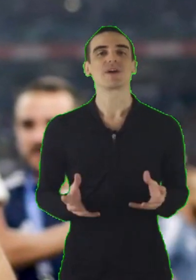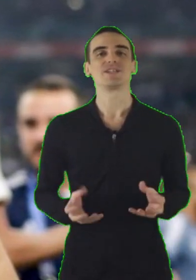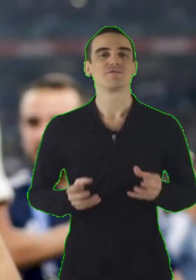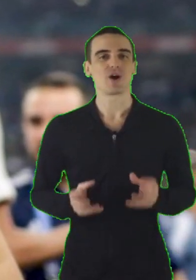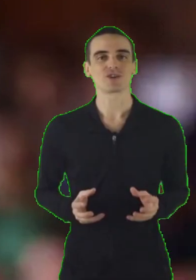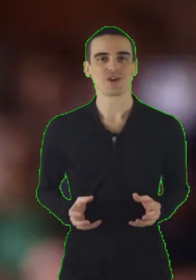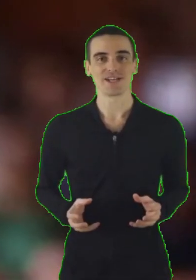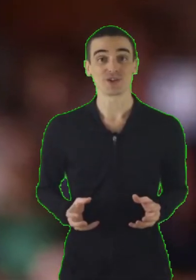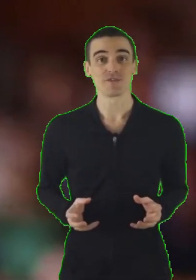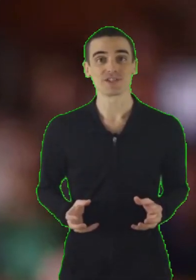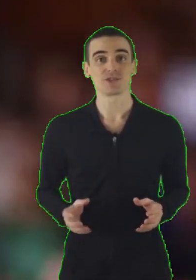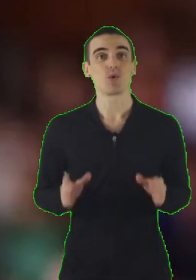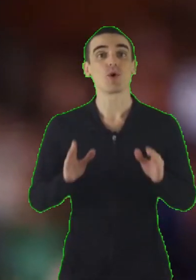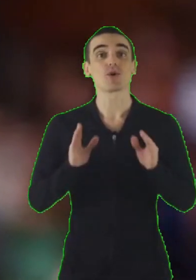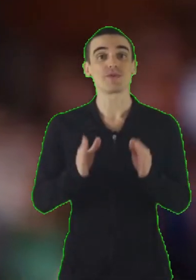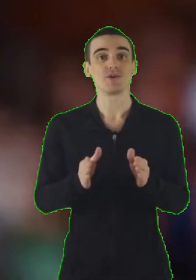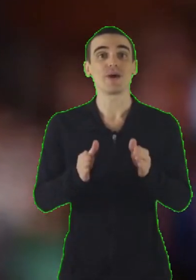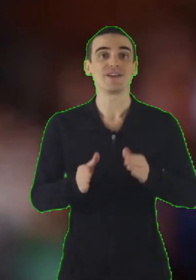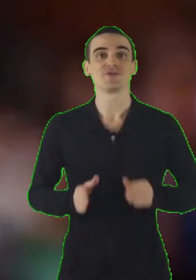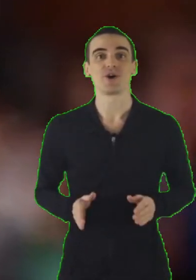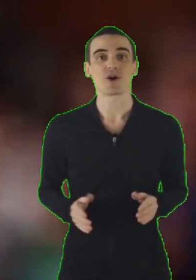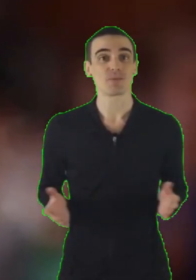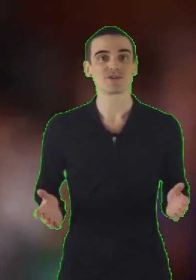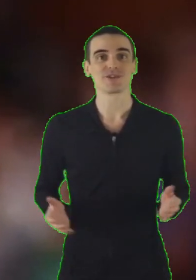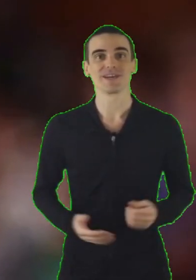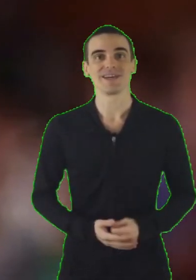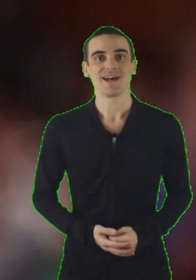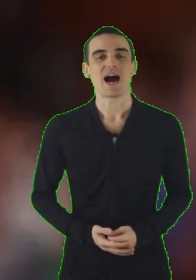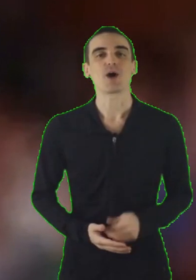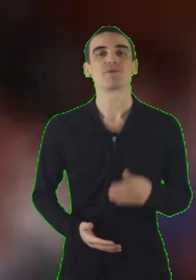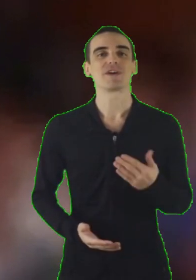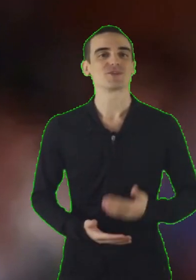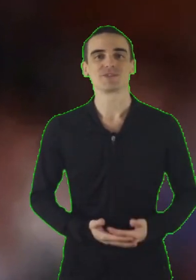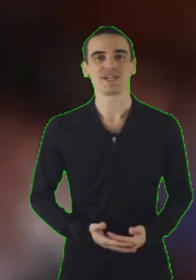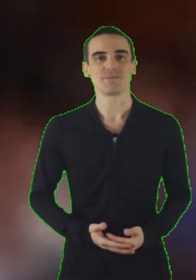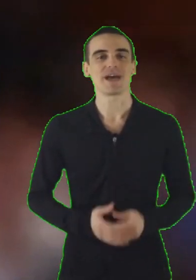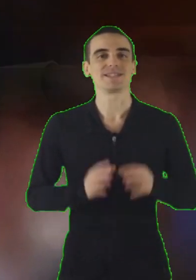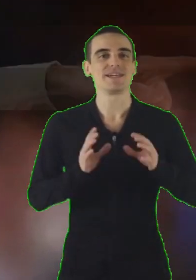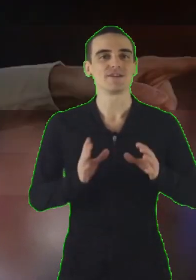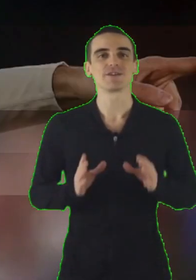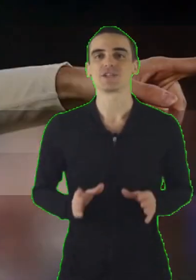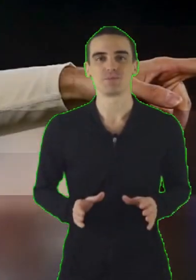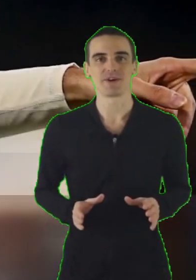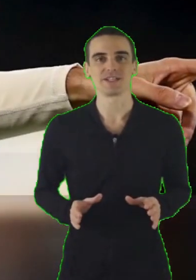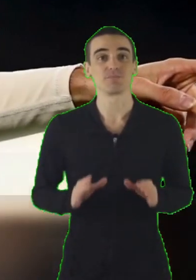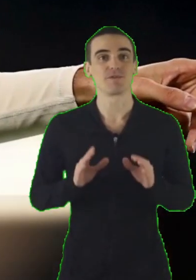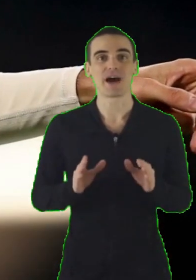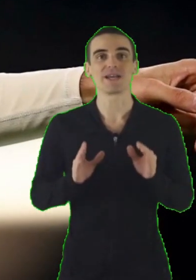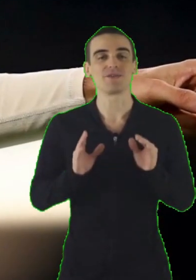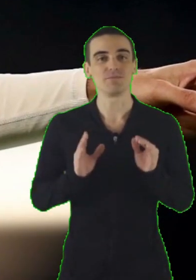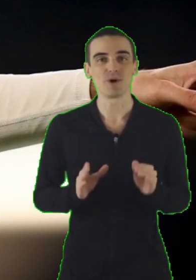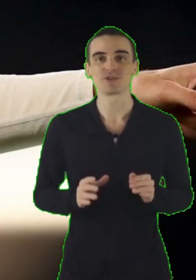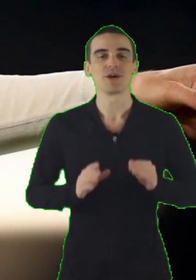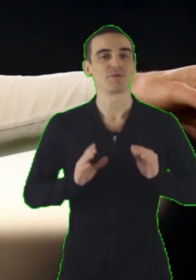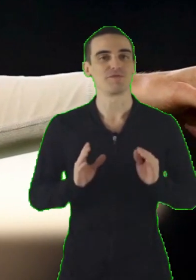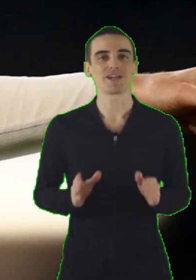trazer o habilidoso meio-campista Andreas Pereira, por empréstimo, para reforçar o elenco do Cruzeiro. Andreas Pereira, um jogador brasileiro de